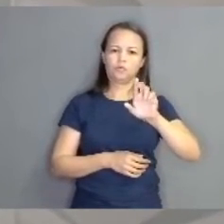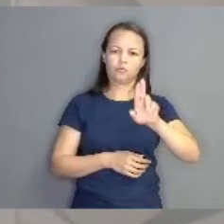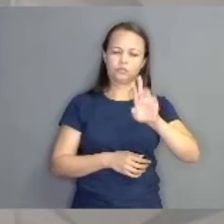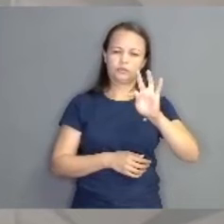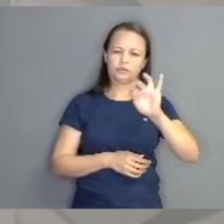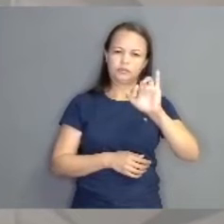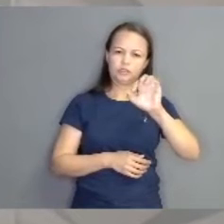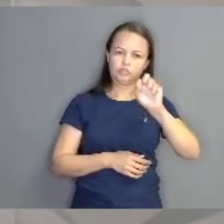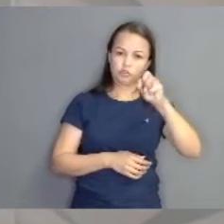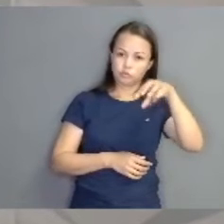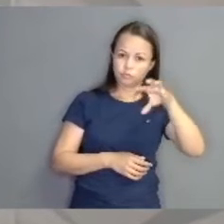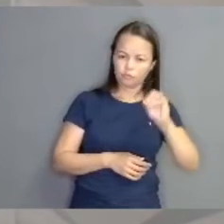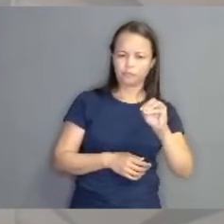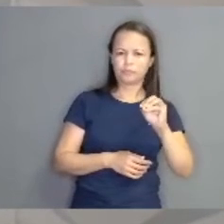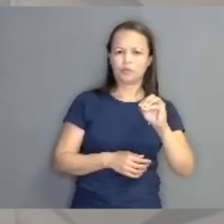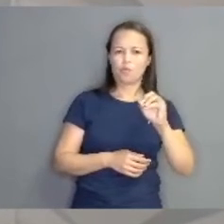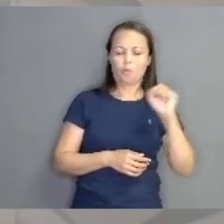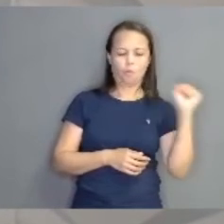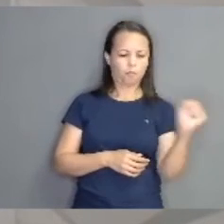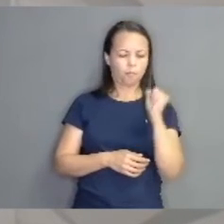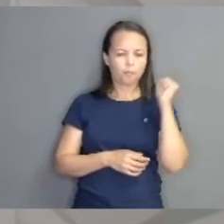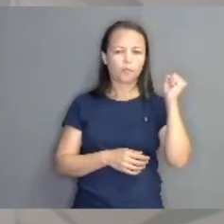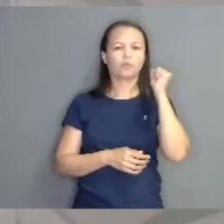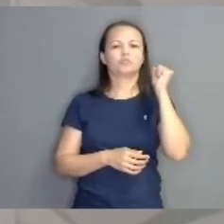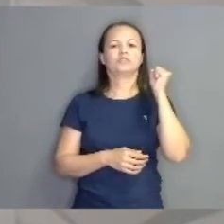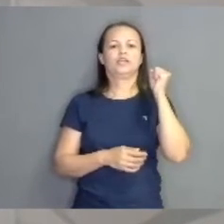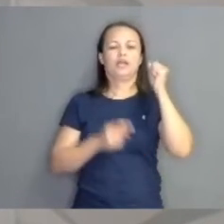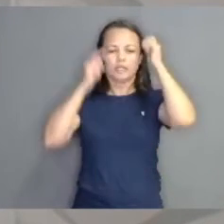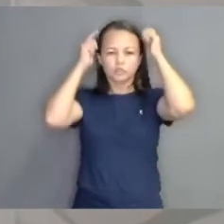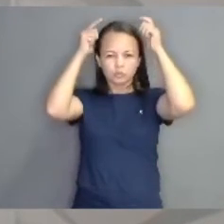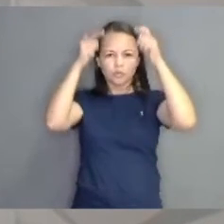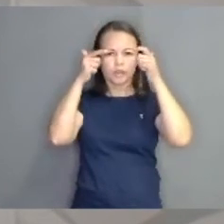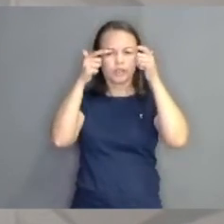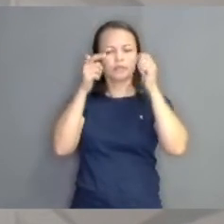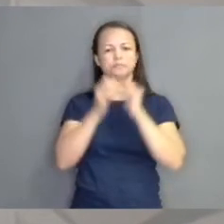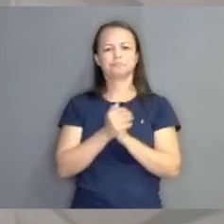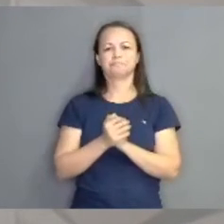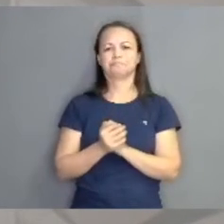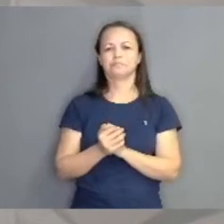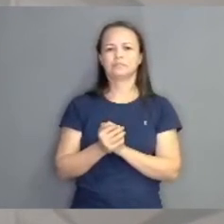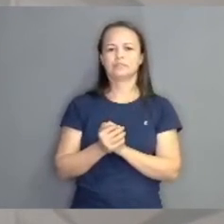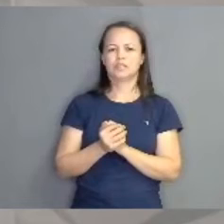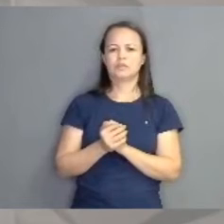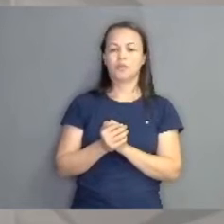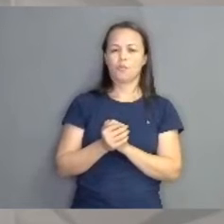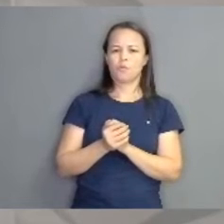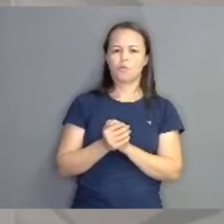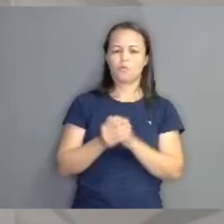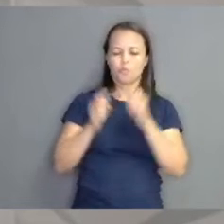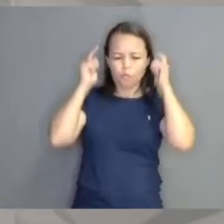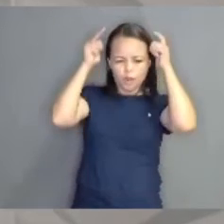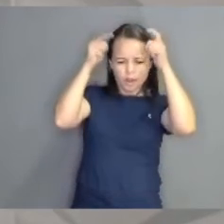rei. O rei poderia, com a sua autoridade, mandar e desmandar.